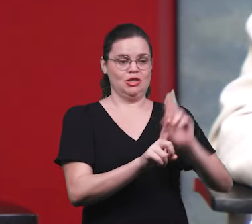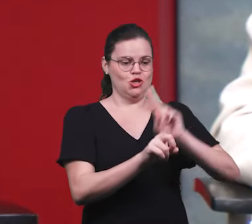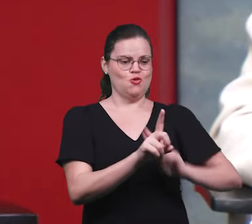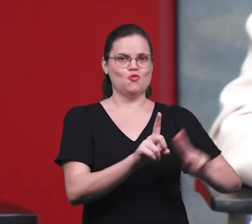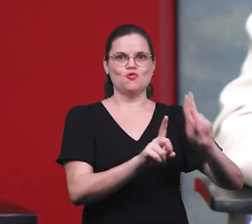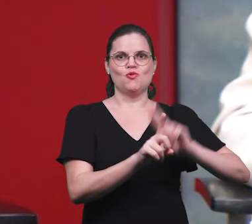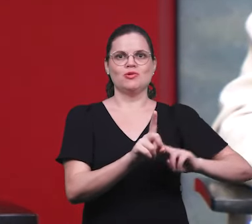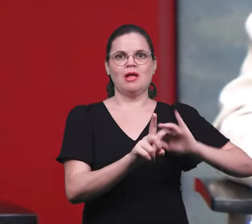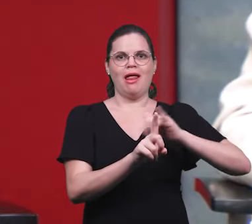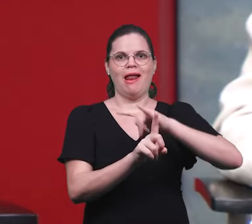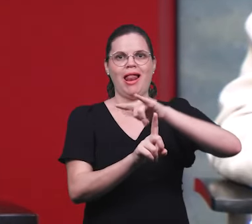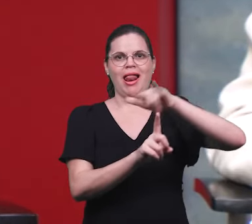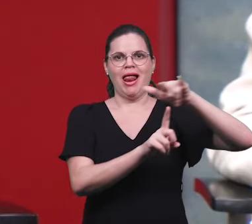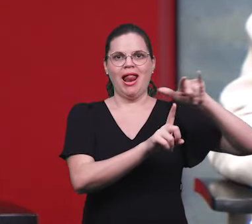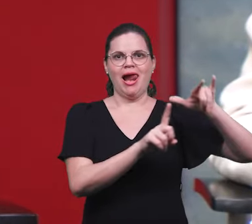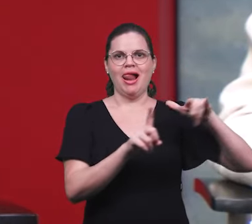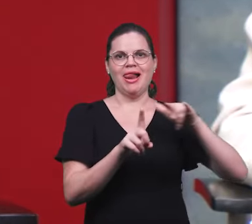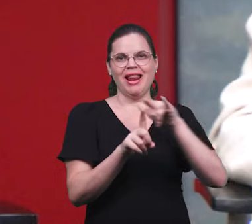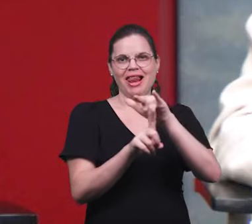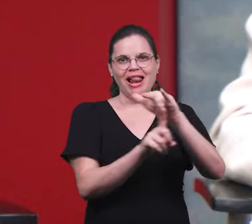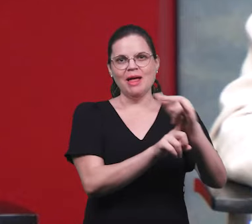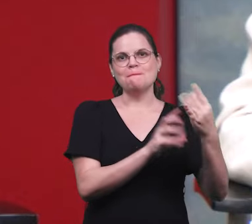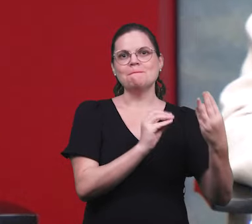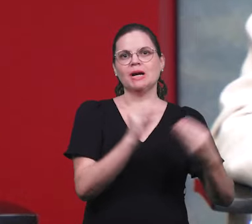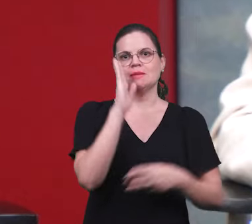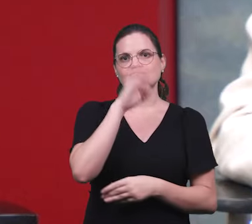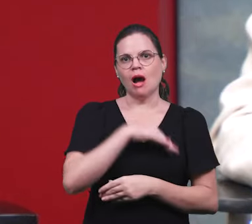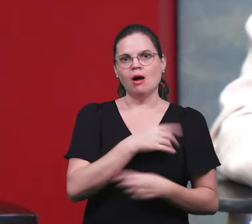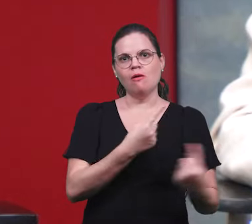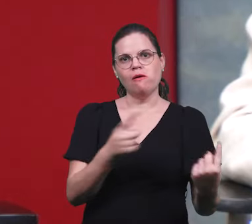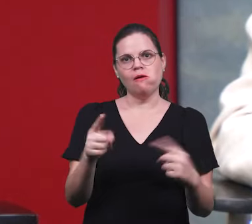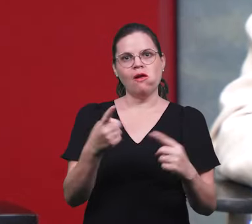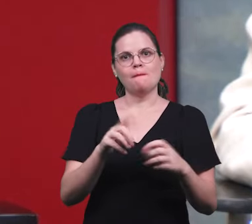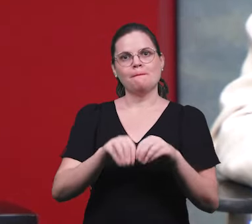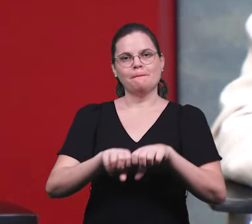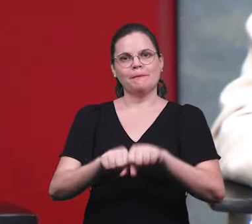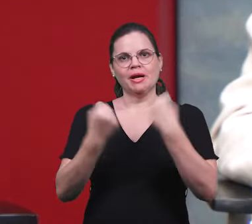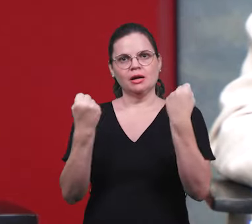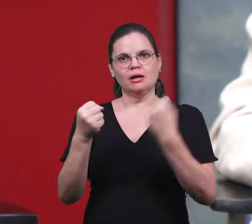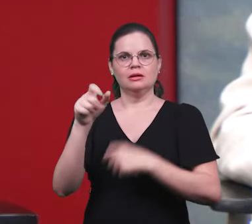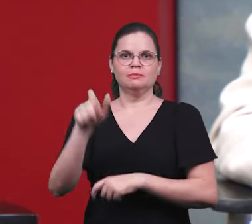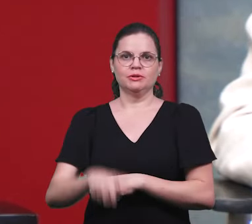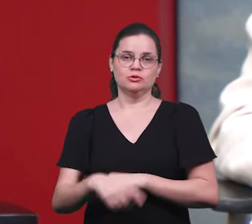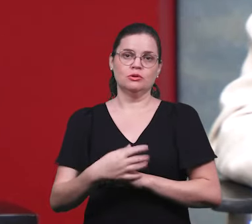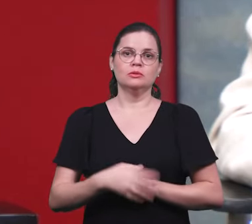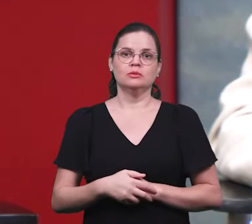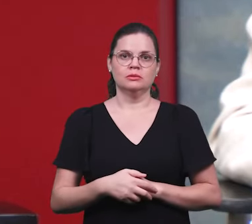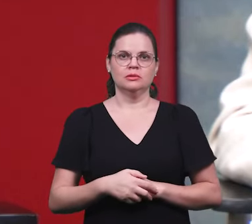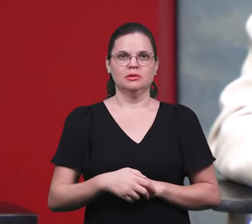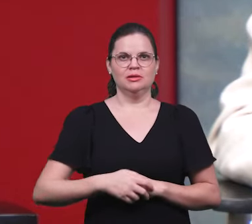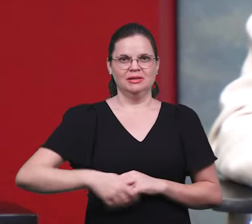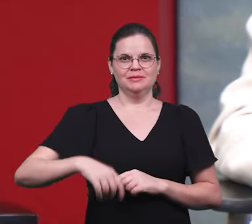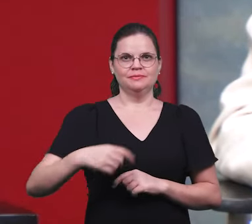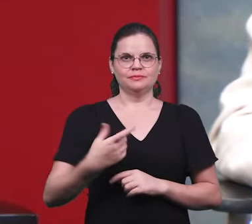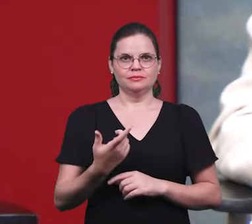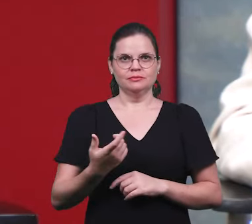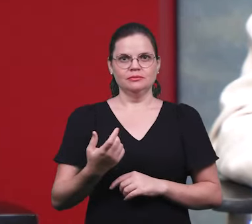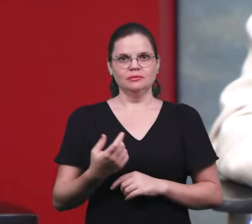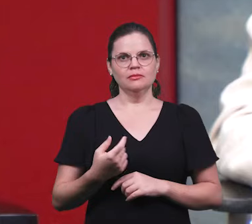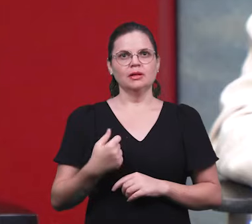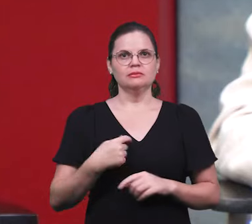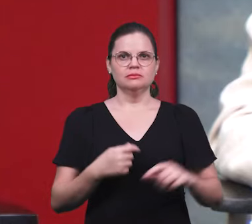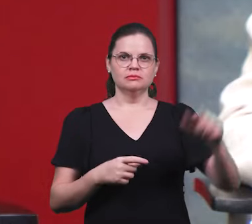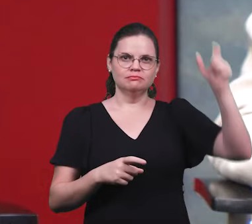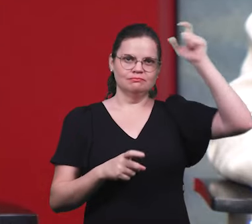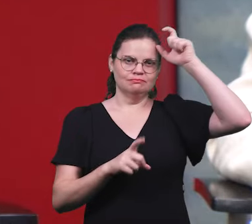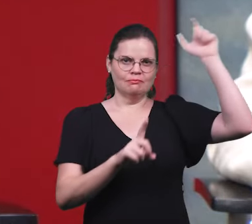adversário para fazer o mal a alguém. Às vezes na cabeça daquela pessoa é uma ação maligna e